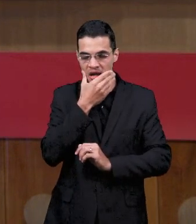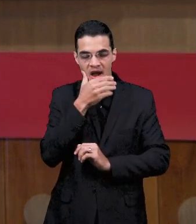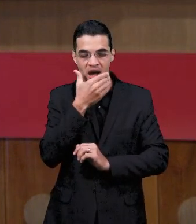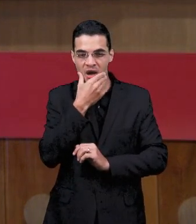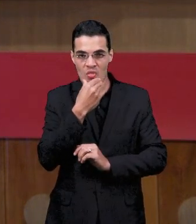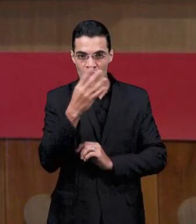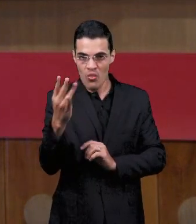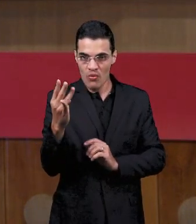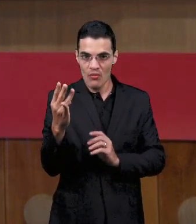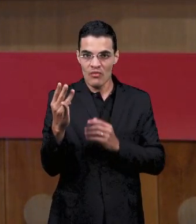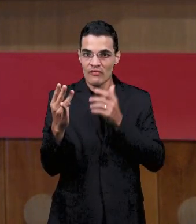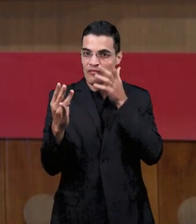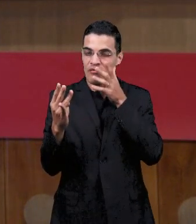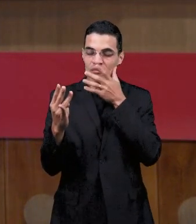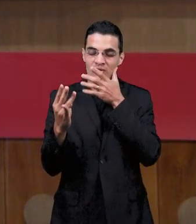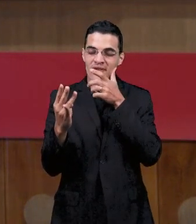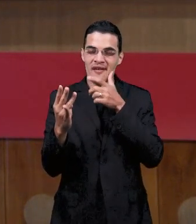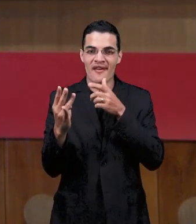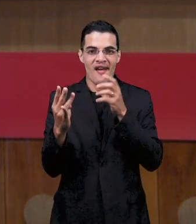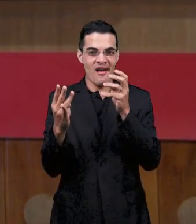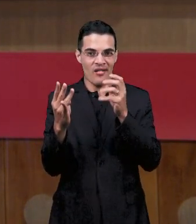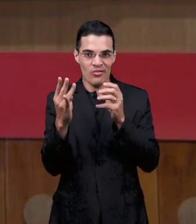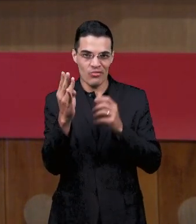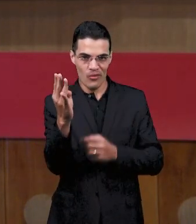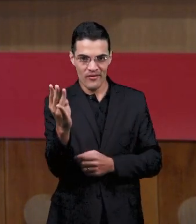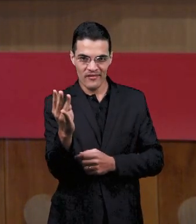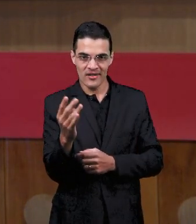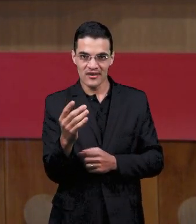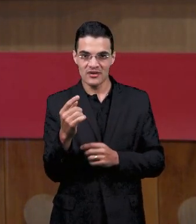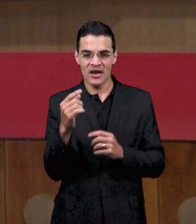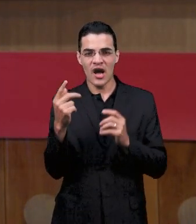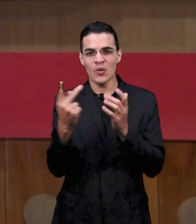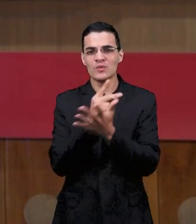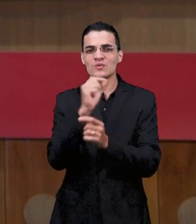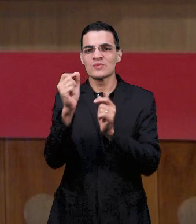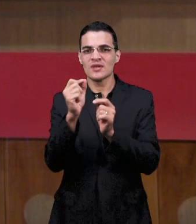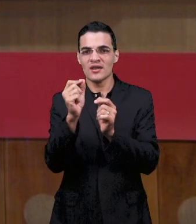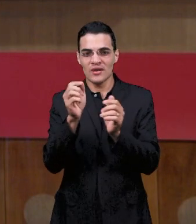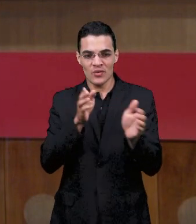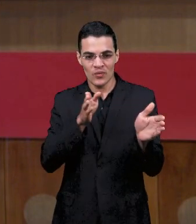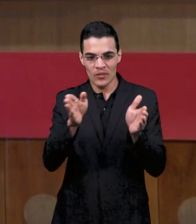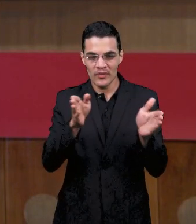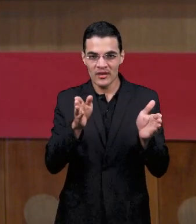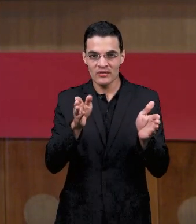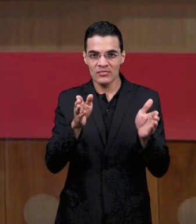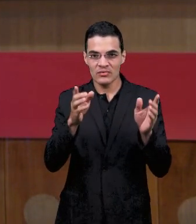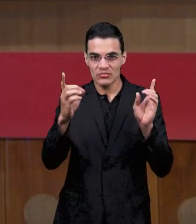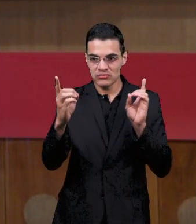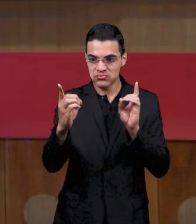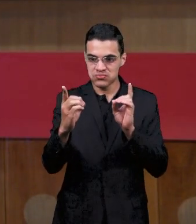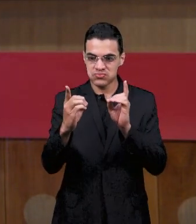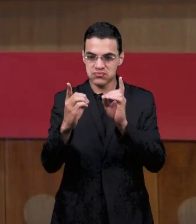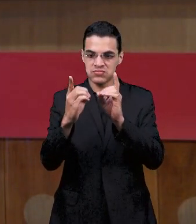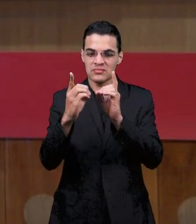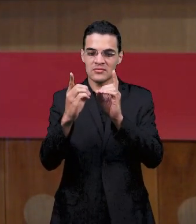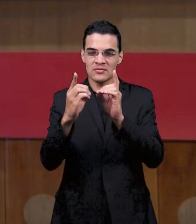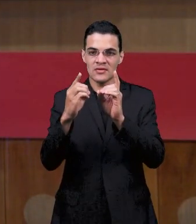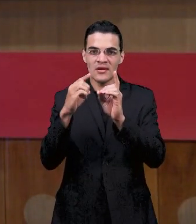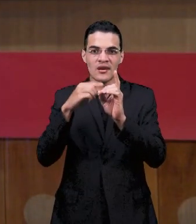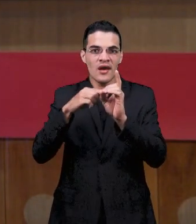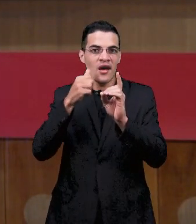o véu, para se revelar, e esse tempo é chegado para nós, ela vai ao encontro do